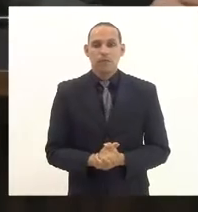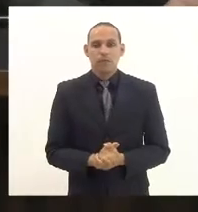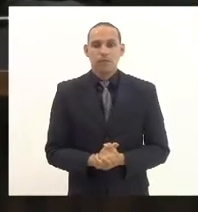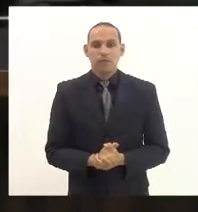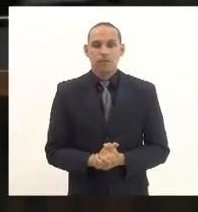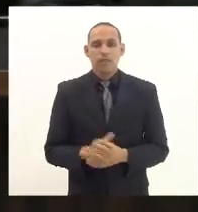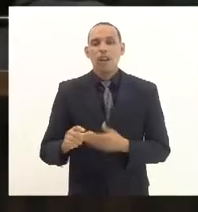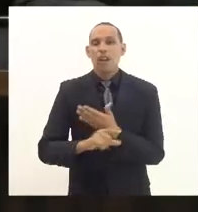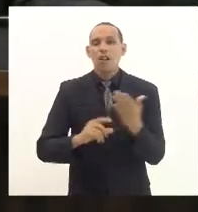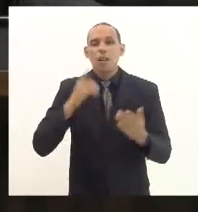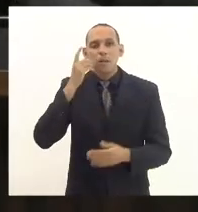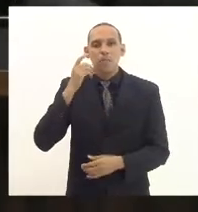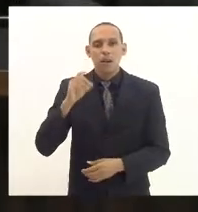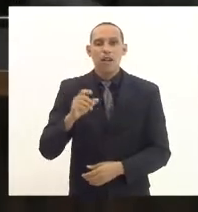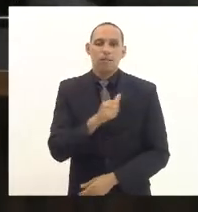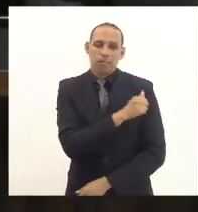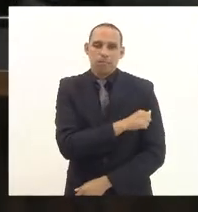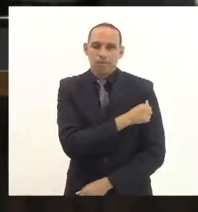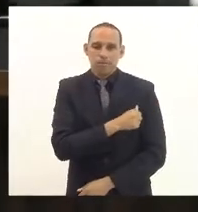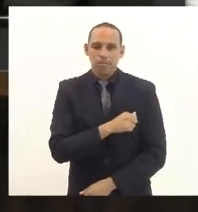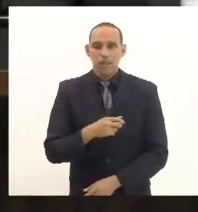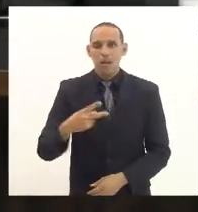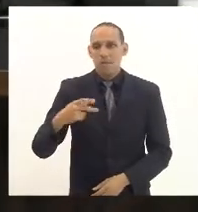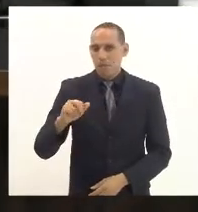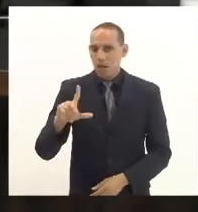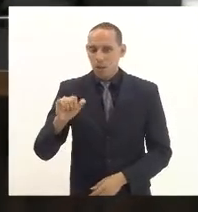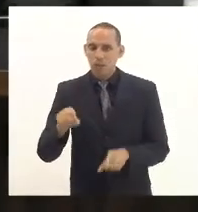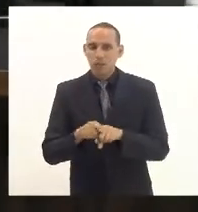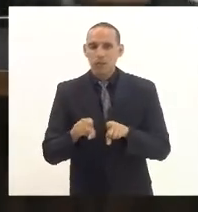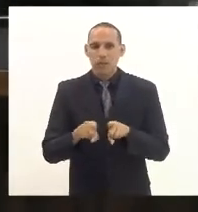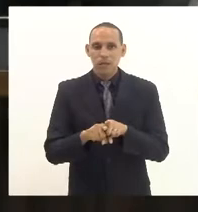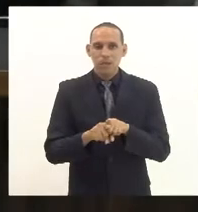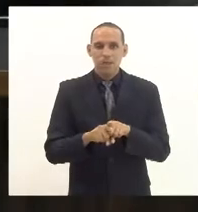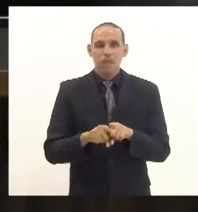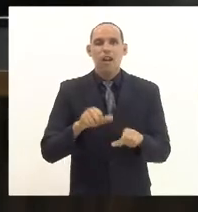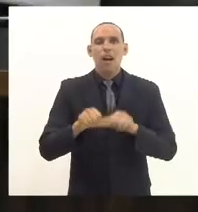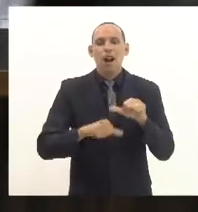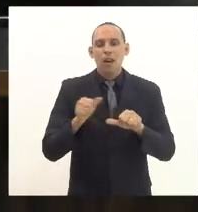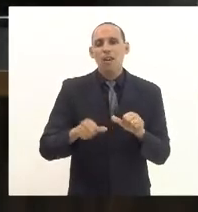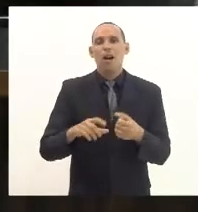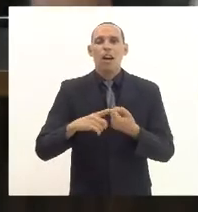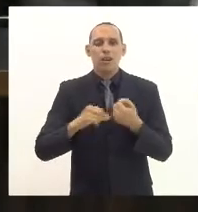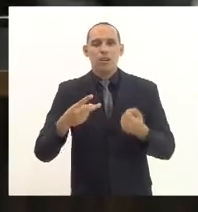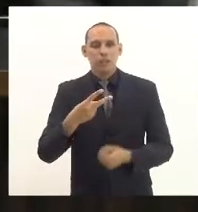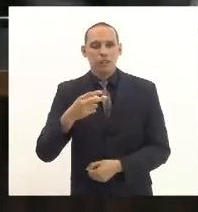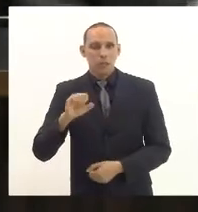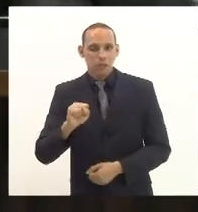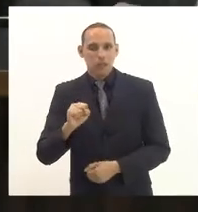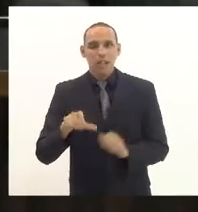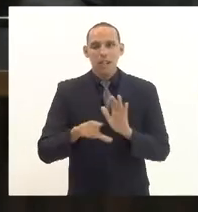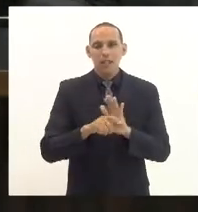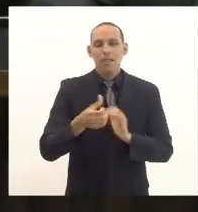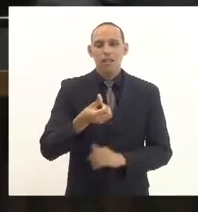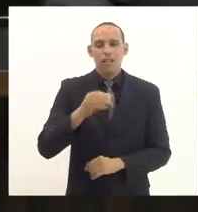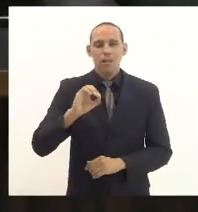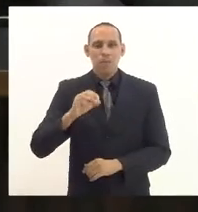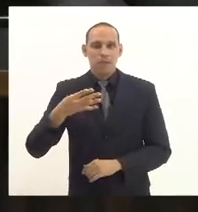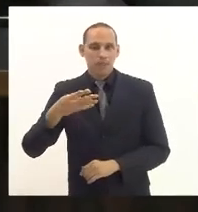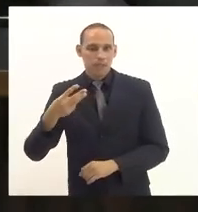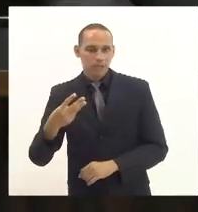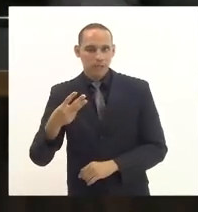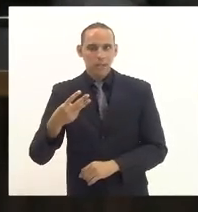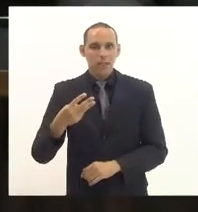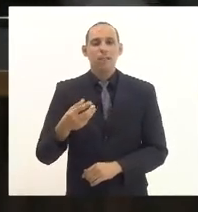de autoria do deputado enfermeira Rejane Paulo Ramos, que altera o artigo 28 da lei 6.043, de 19 de setembro de 19, da